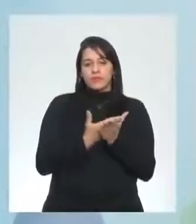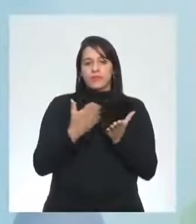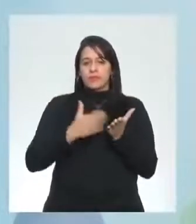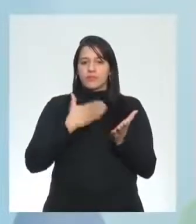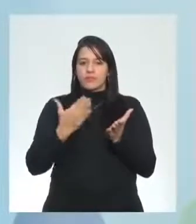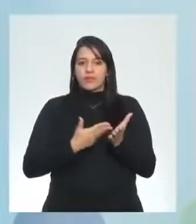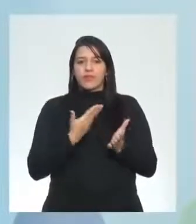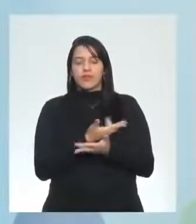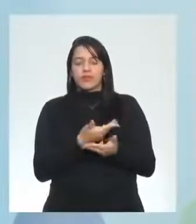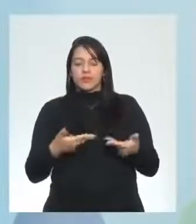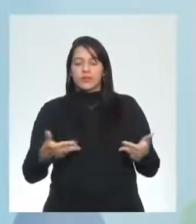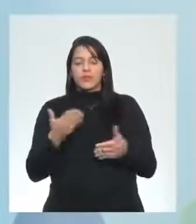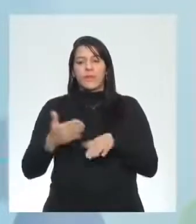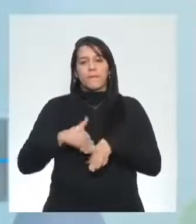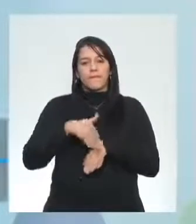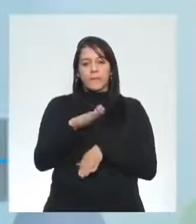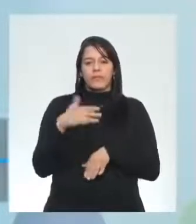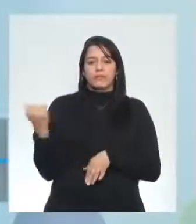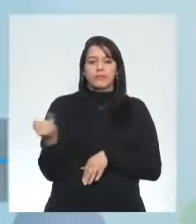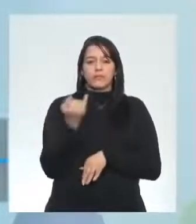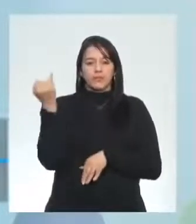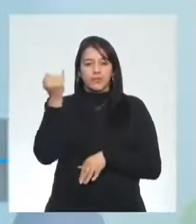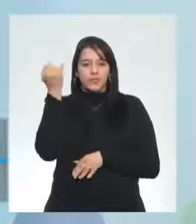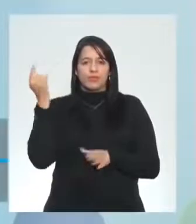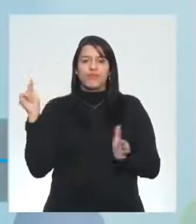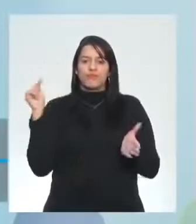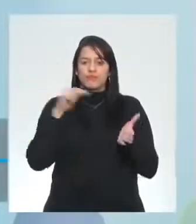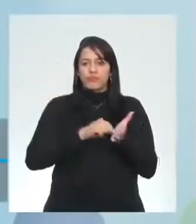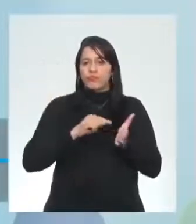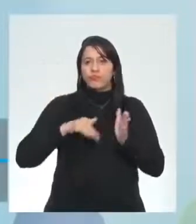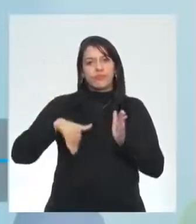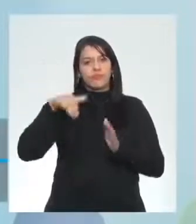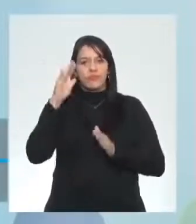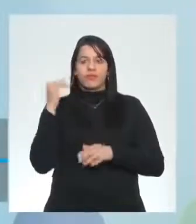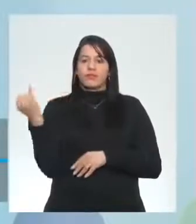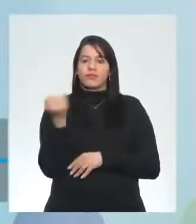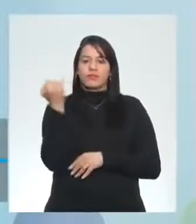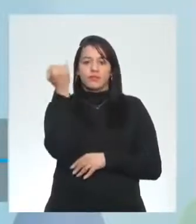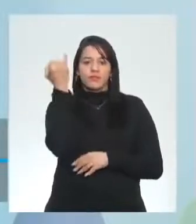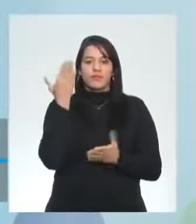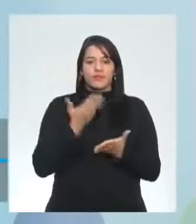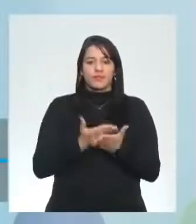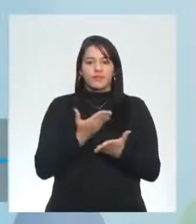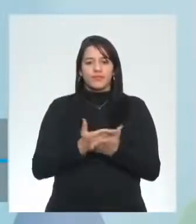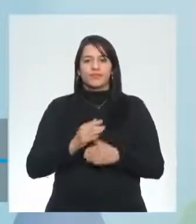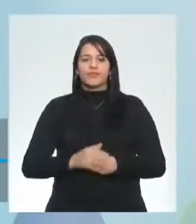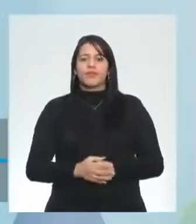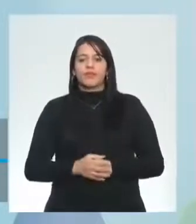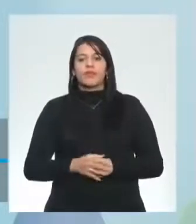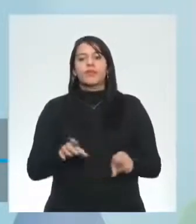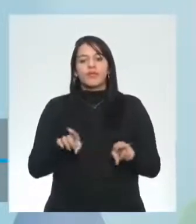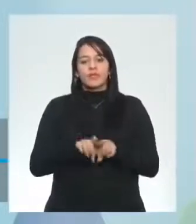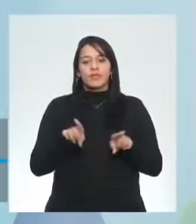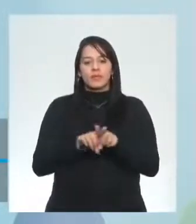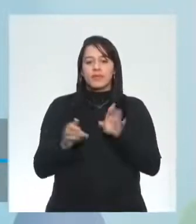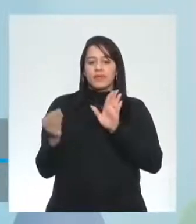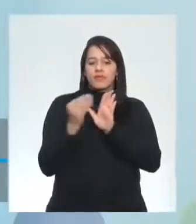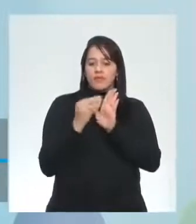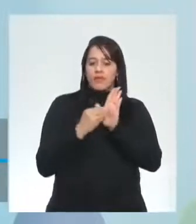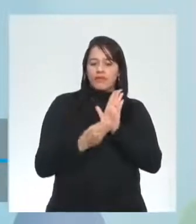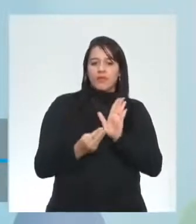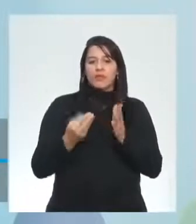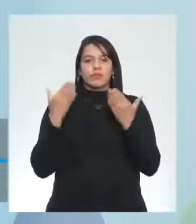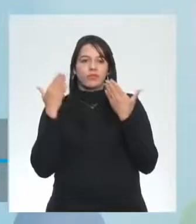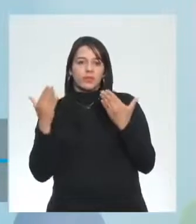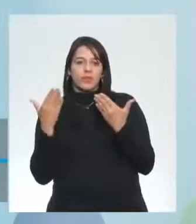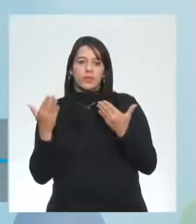importantes, daquilo que você considera que foi o ponto mais alto da nossa aula. E também faça as anotações das suas dúvidas, porque isso